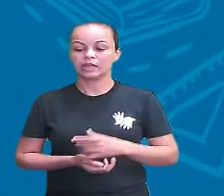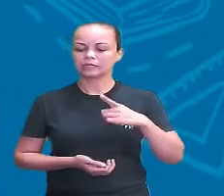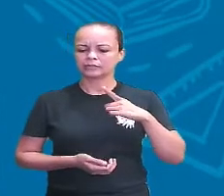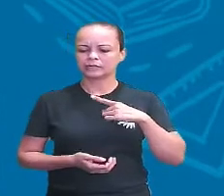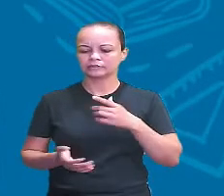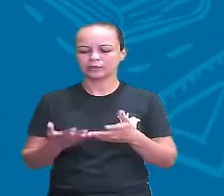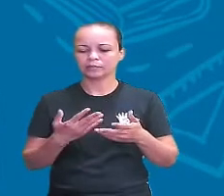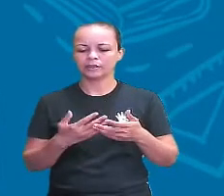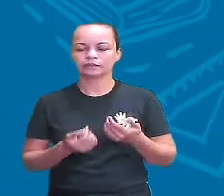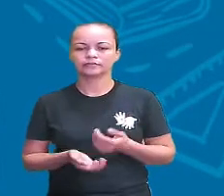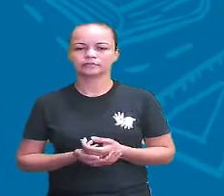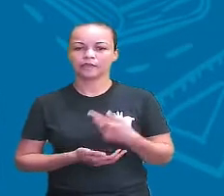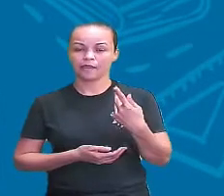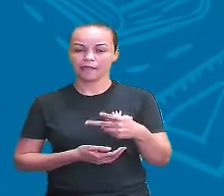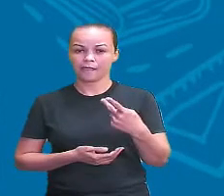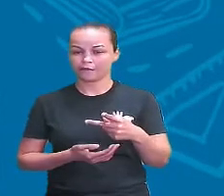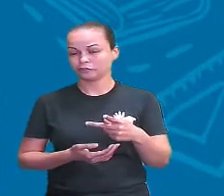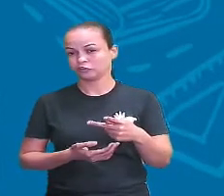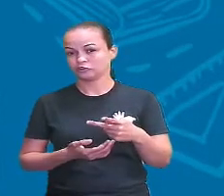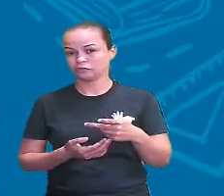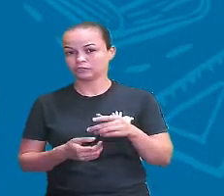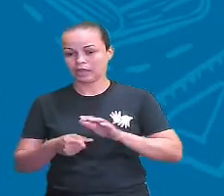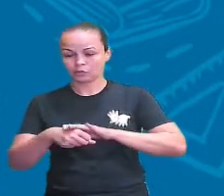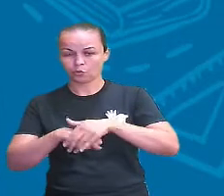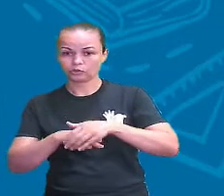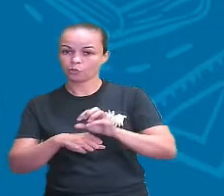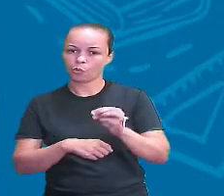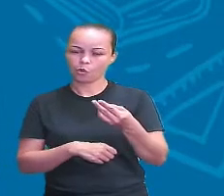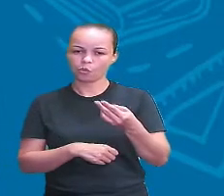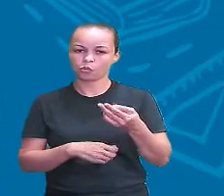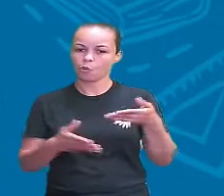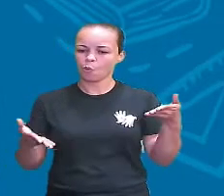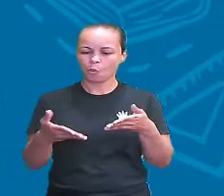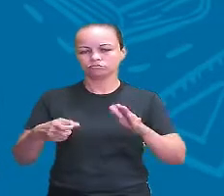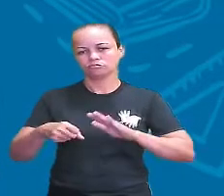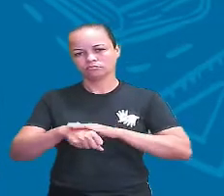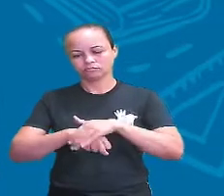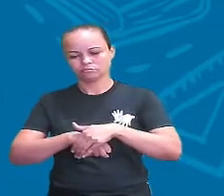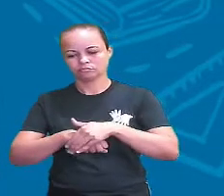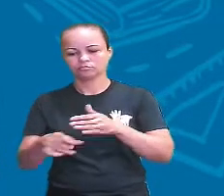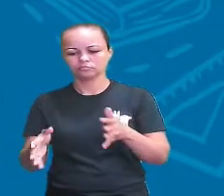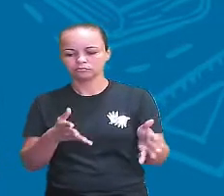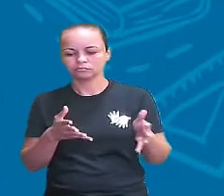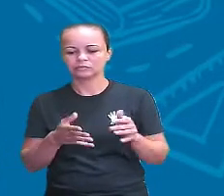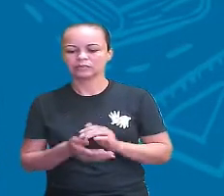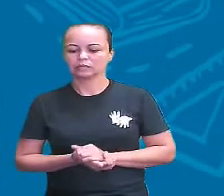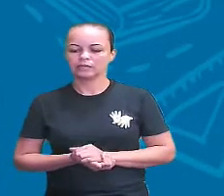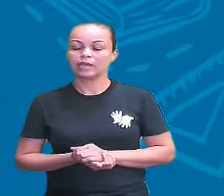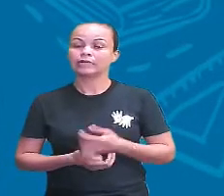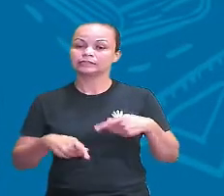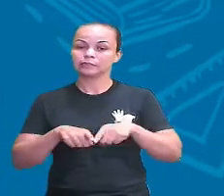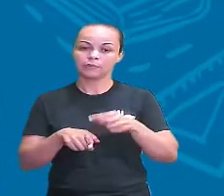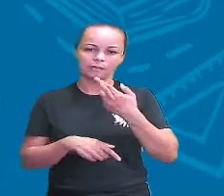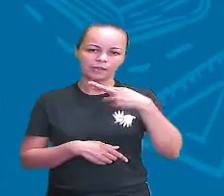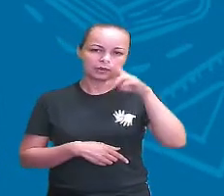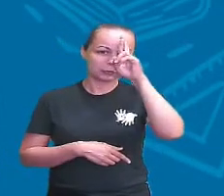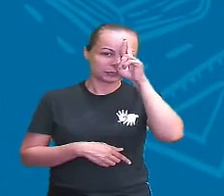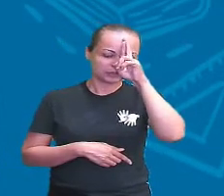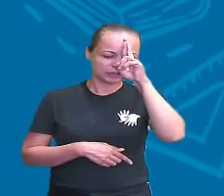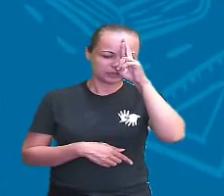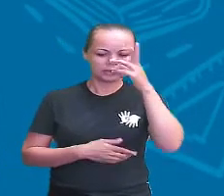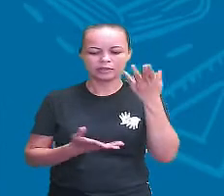tonight, para dizer esta noite ou hoje à noite. Midday, meio-dia. At noon, também meio-dia.